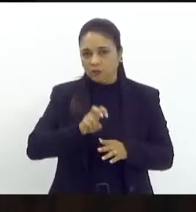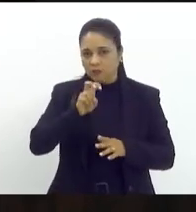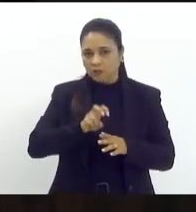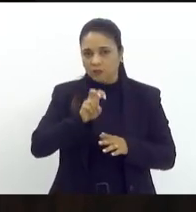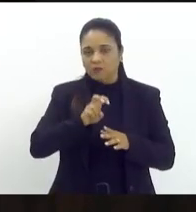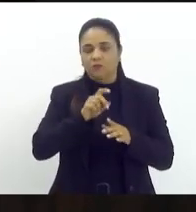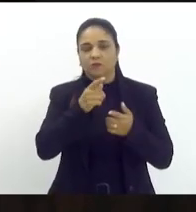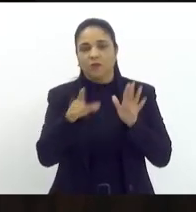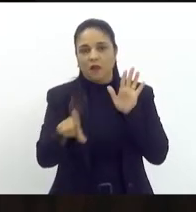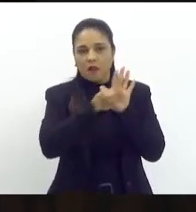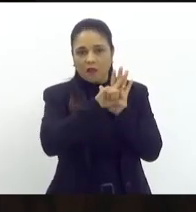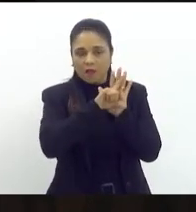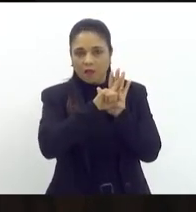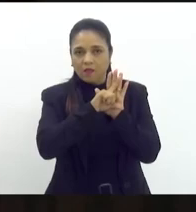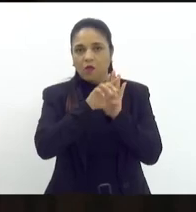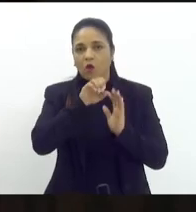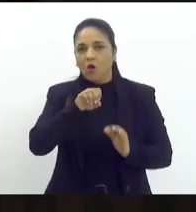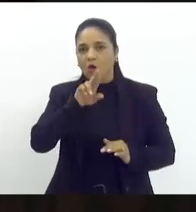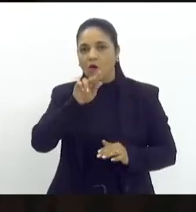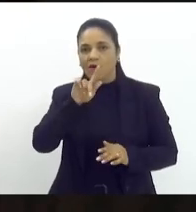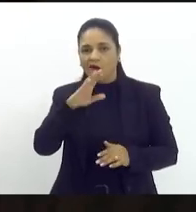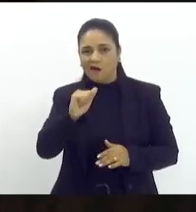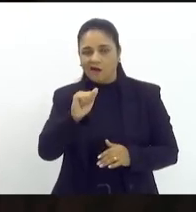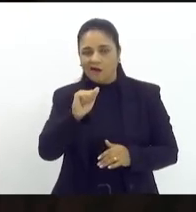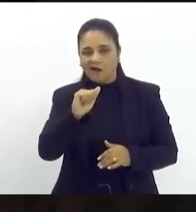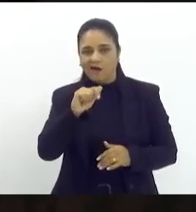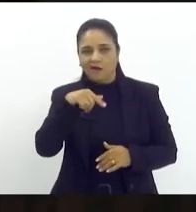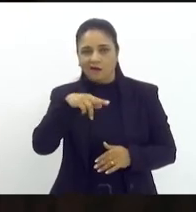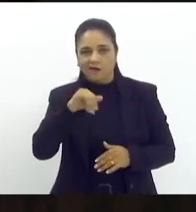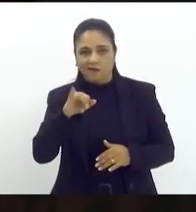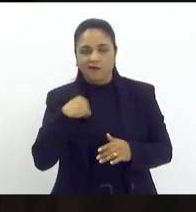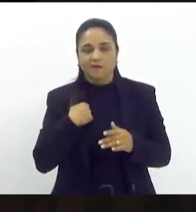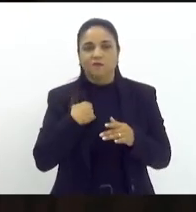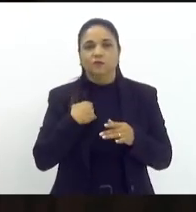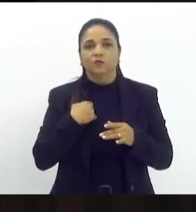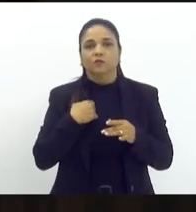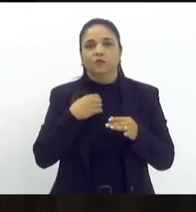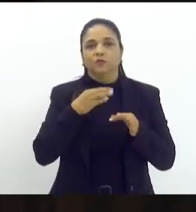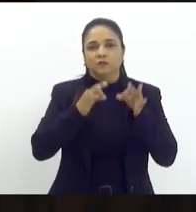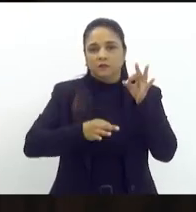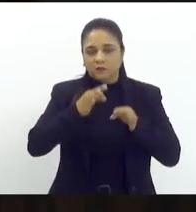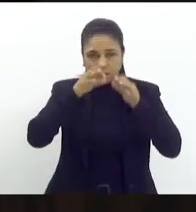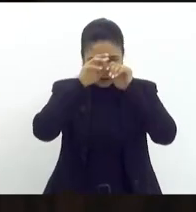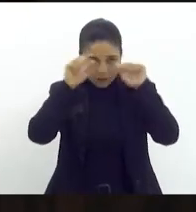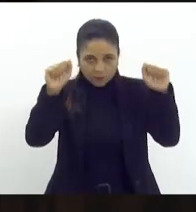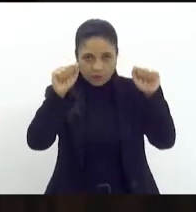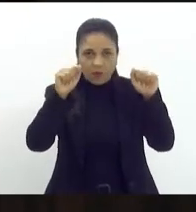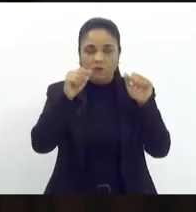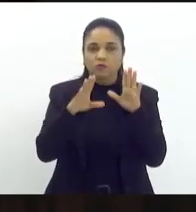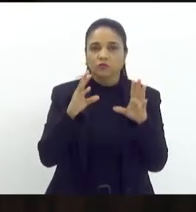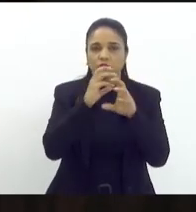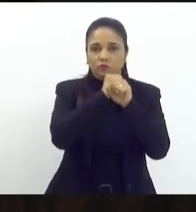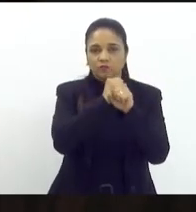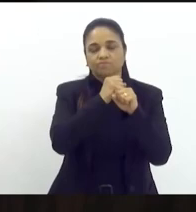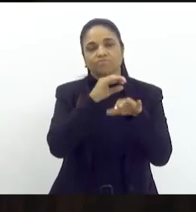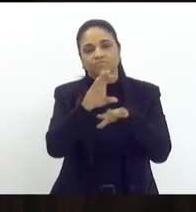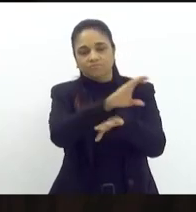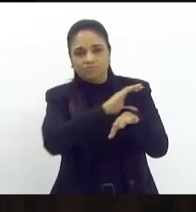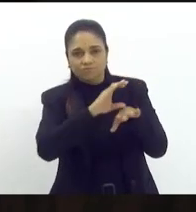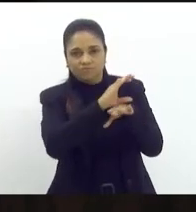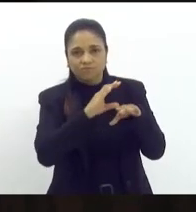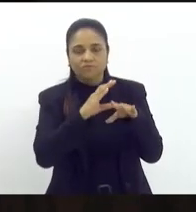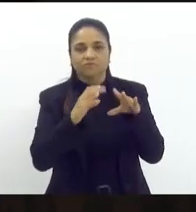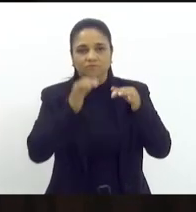do Tribunal de Contas do Estado do Rio de Janeiro pendendo de pareceres das comissões constituições e Justiça